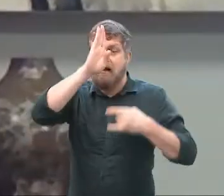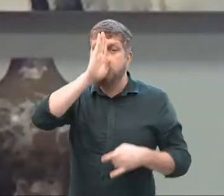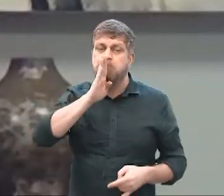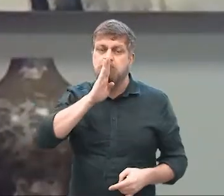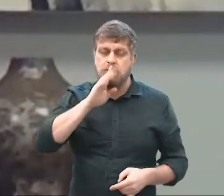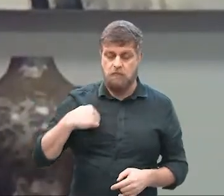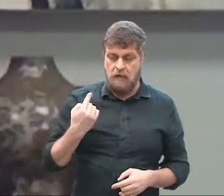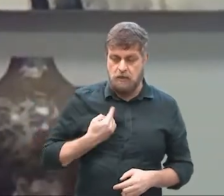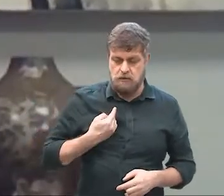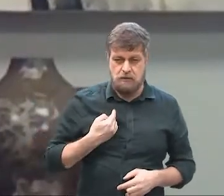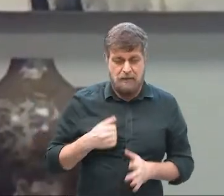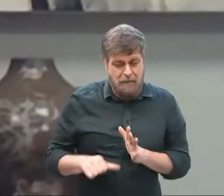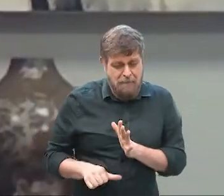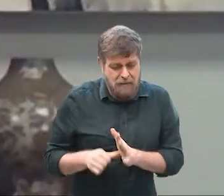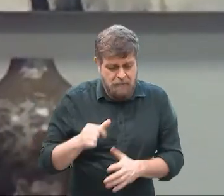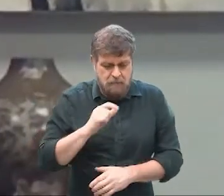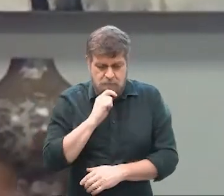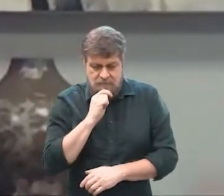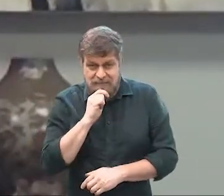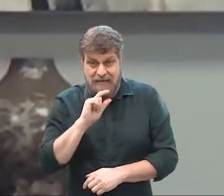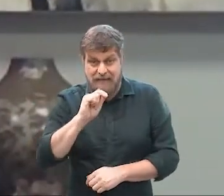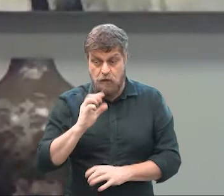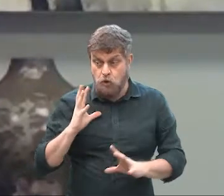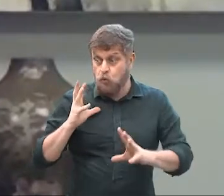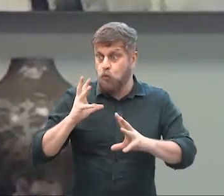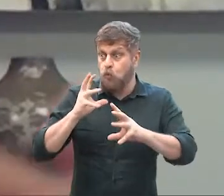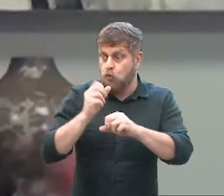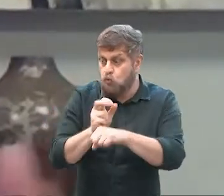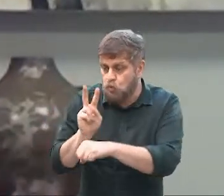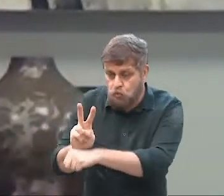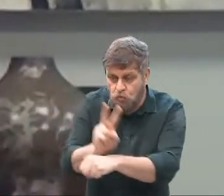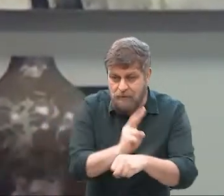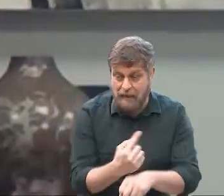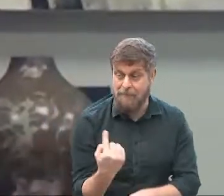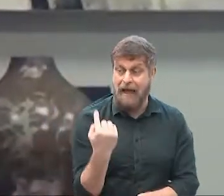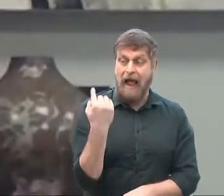nós temos que, num primeiro momento, nós temos que cuidar de um todo. Mas lá